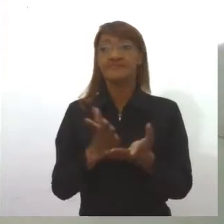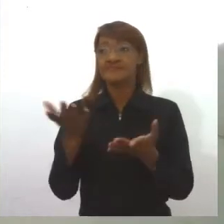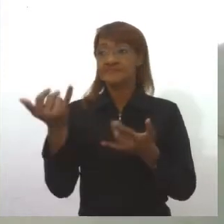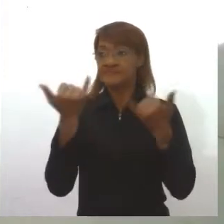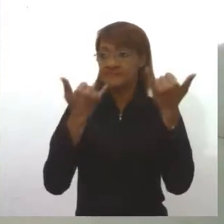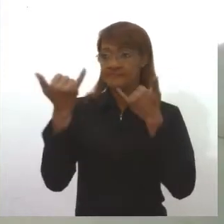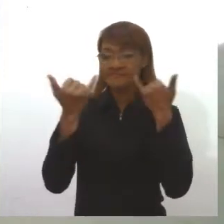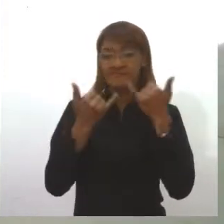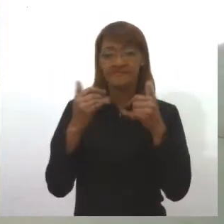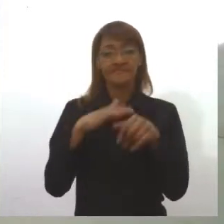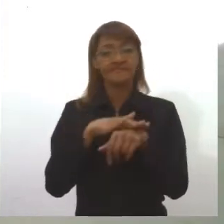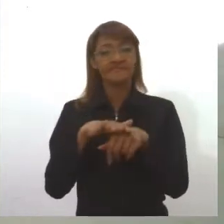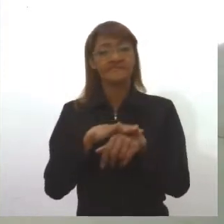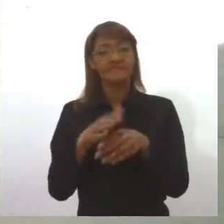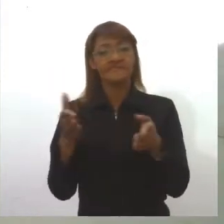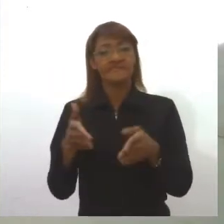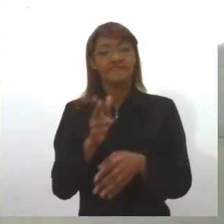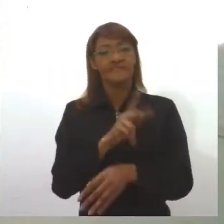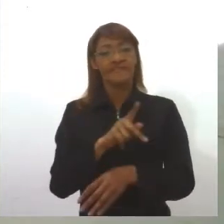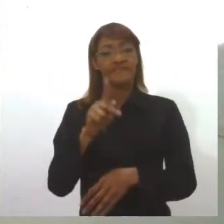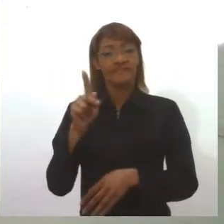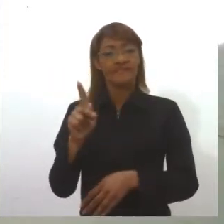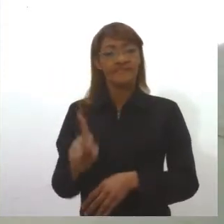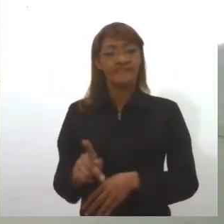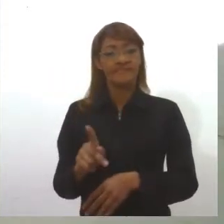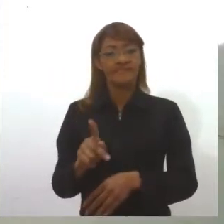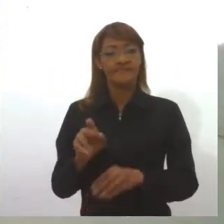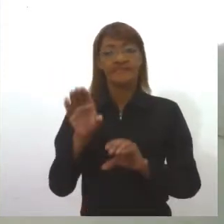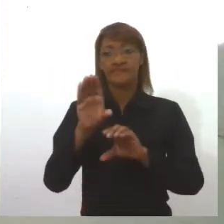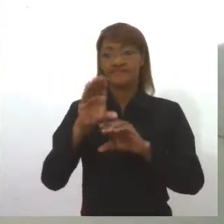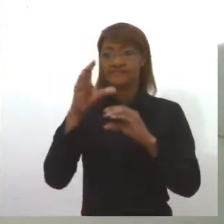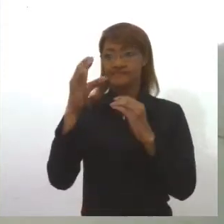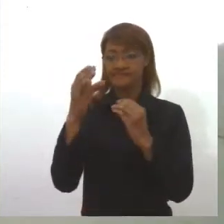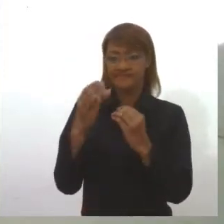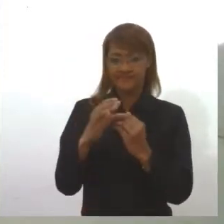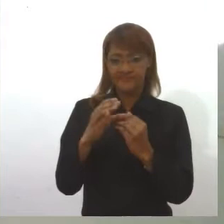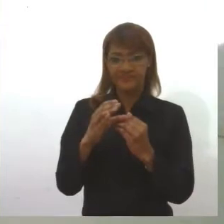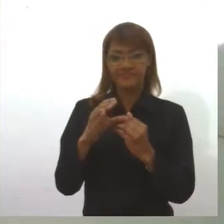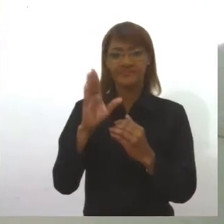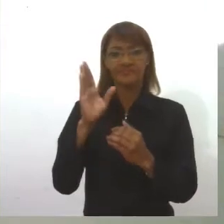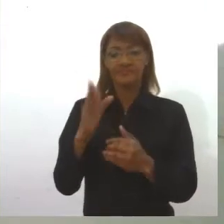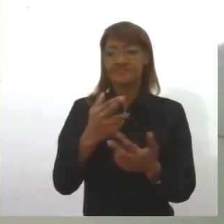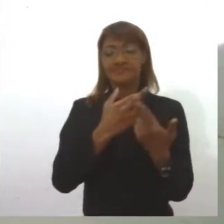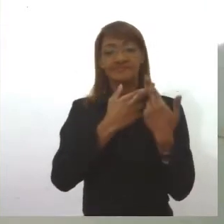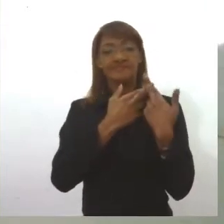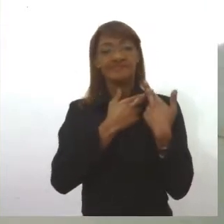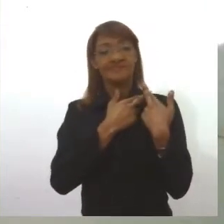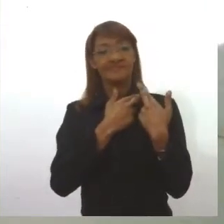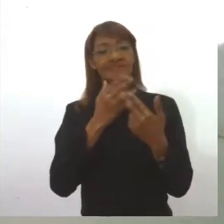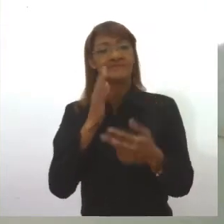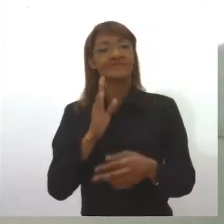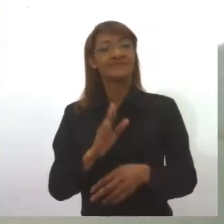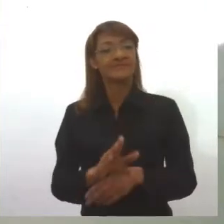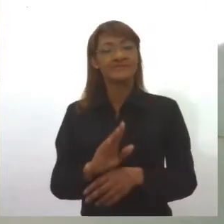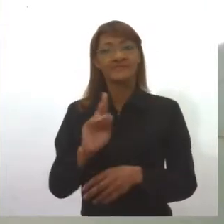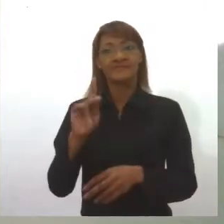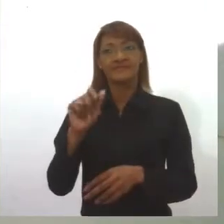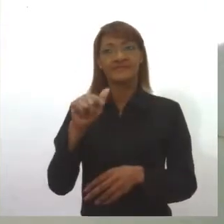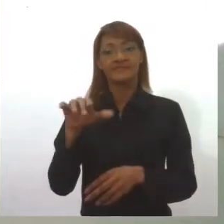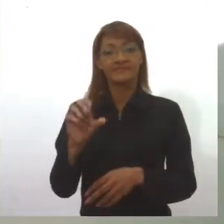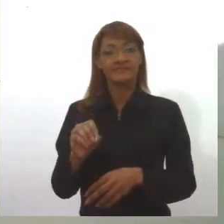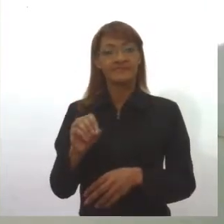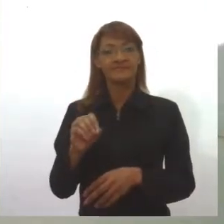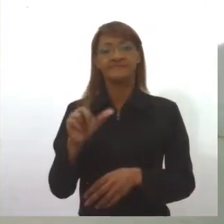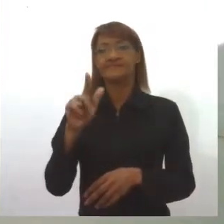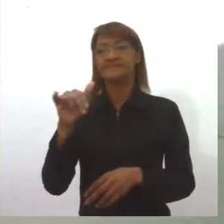informações, eu converso agora com o professor da Universidade Tiradentes e idealizador do evento, Eli Lucas Santos Pinto. Muito bom